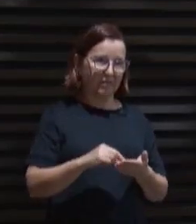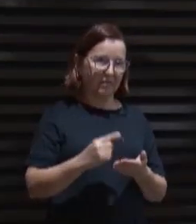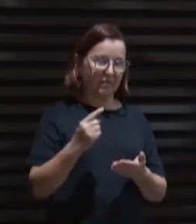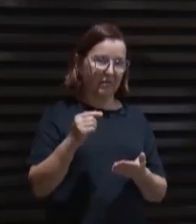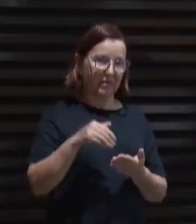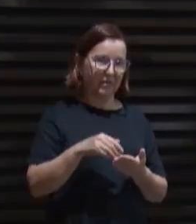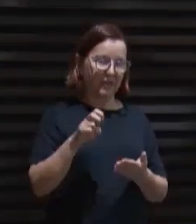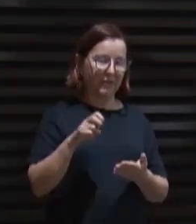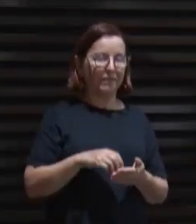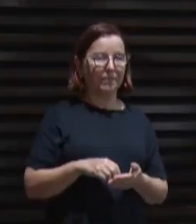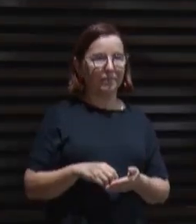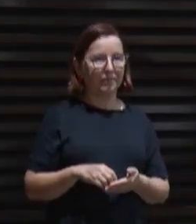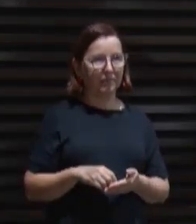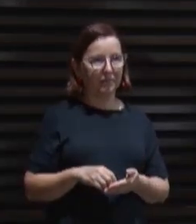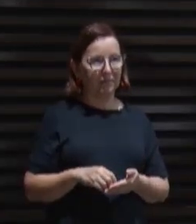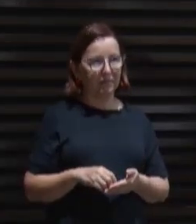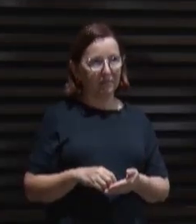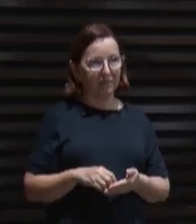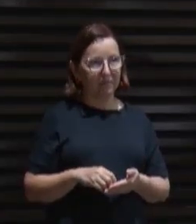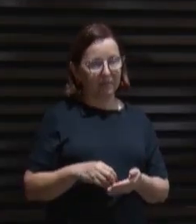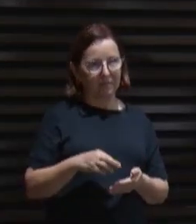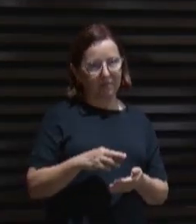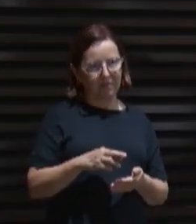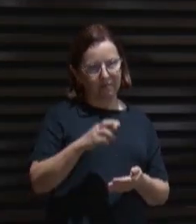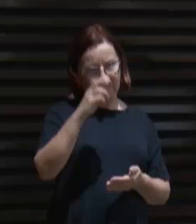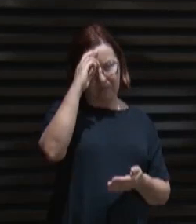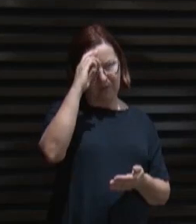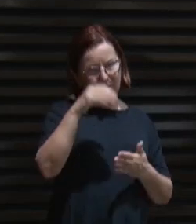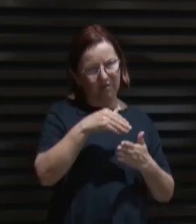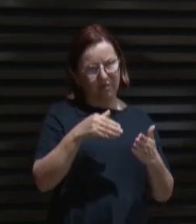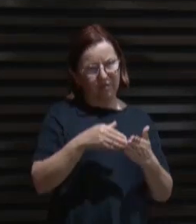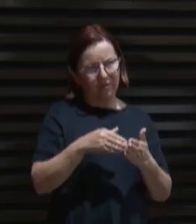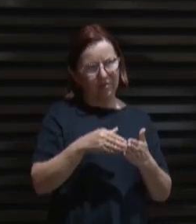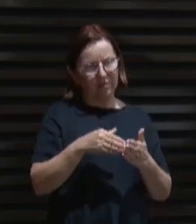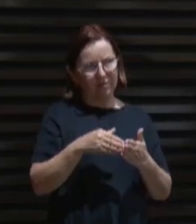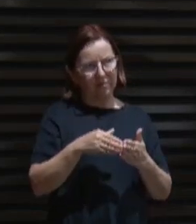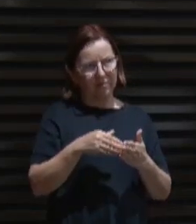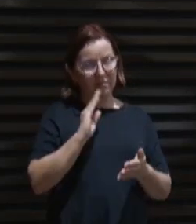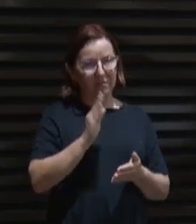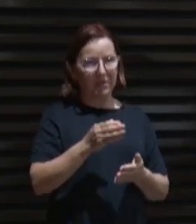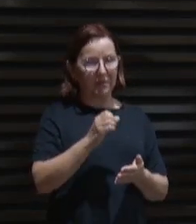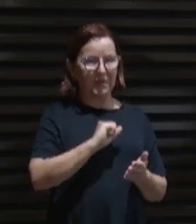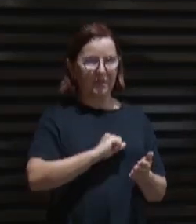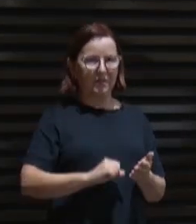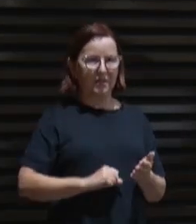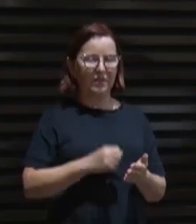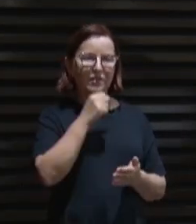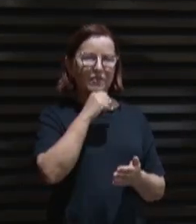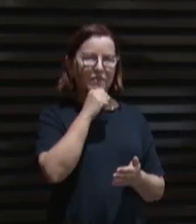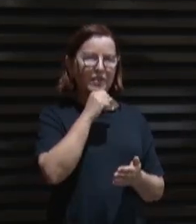Ao romper o dia, todos os principais sacerdotes e os anciãos do povo entraram